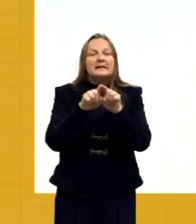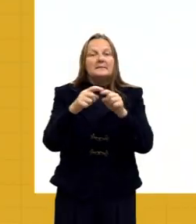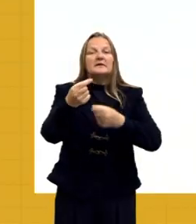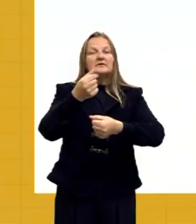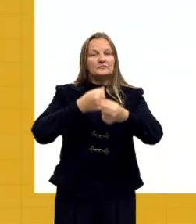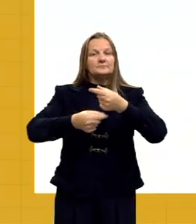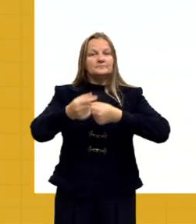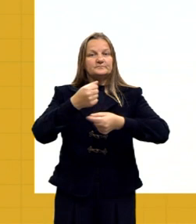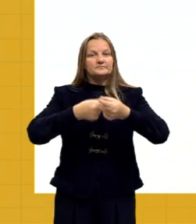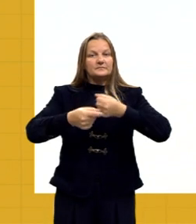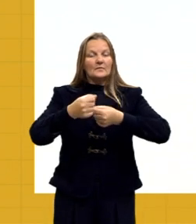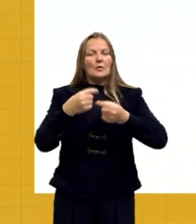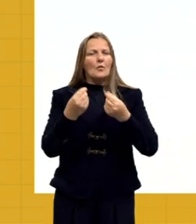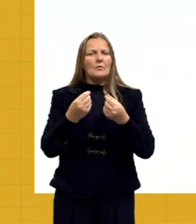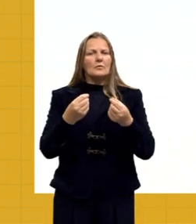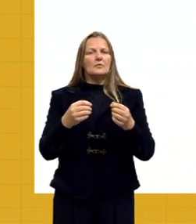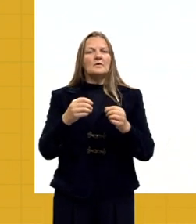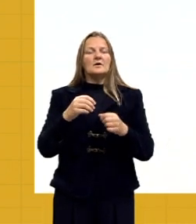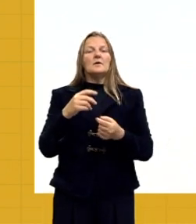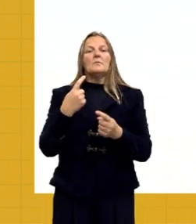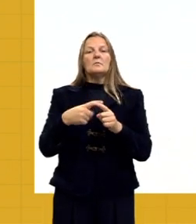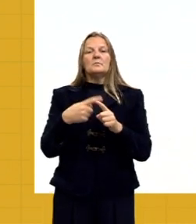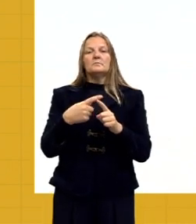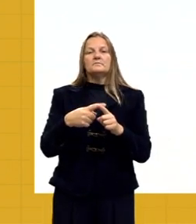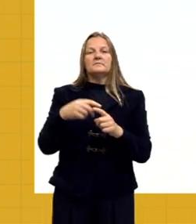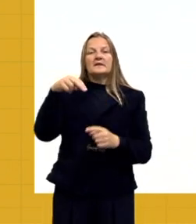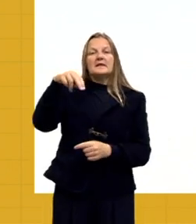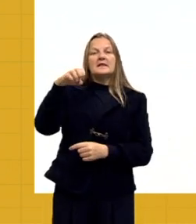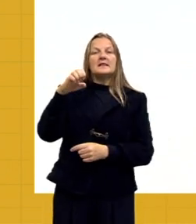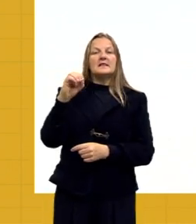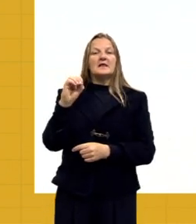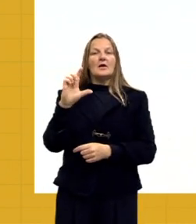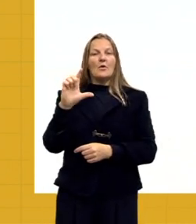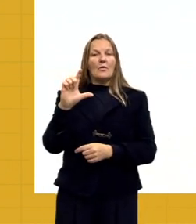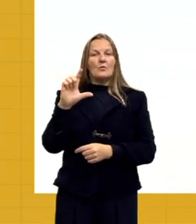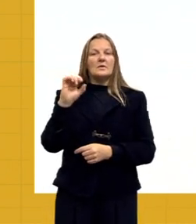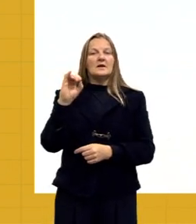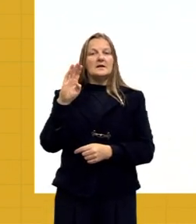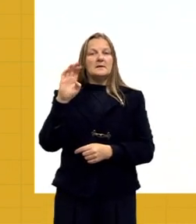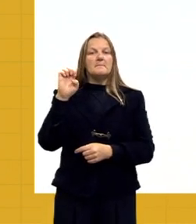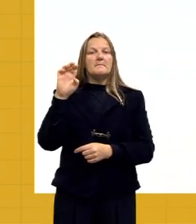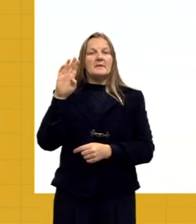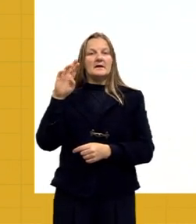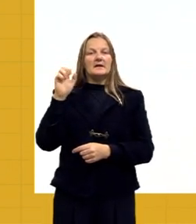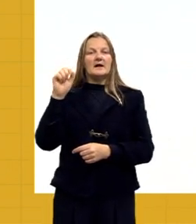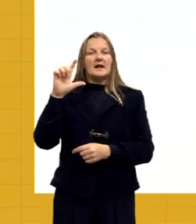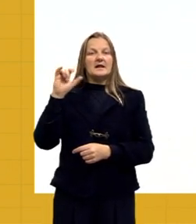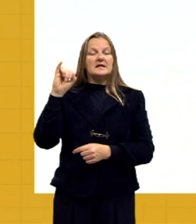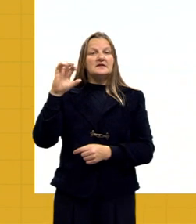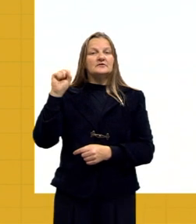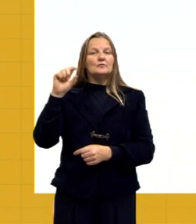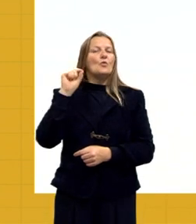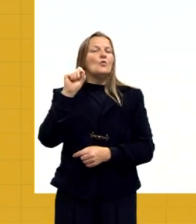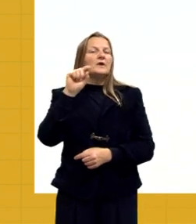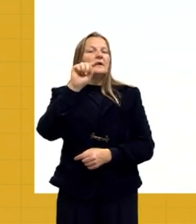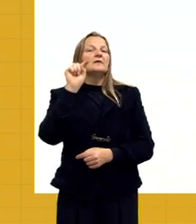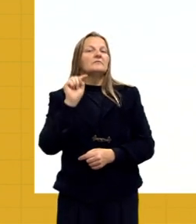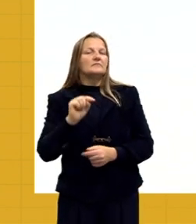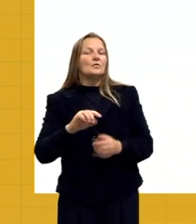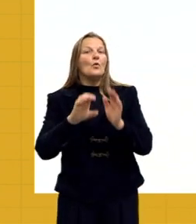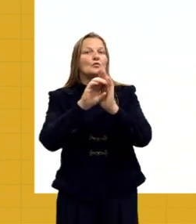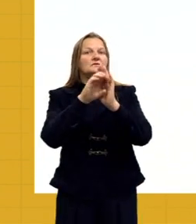Então ela é possível através desse neoliberalismo tá agora exato que que esse neoliberalismo são são ideias né